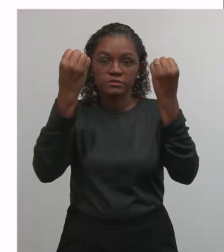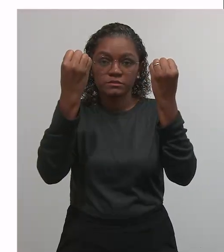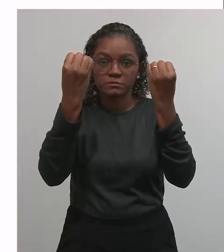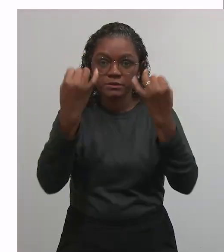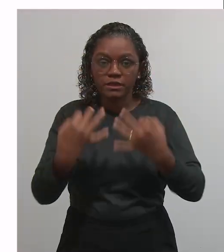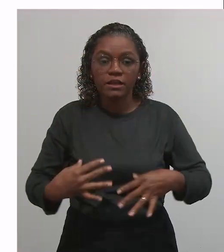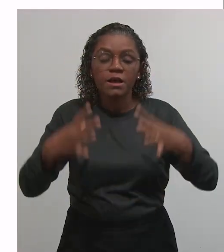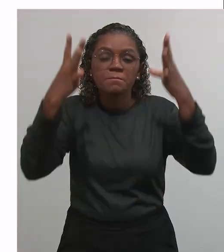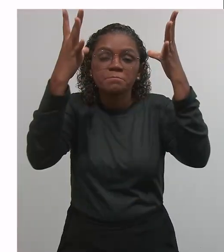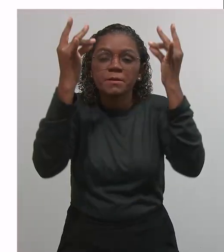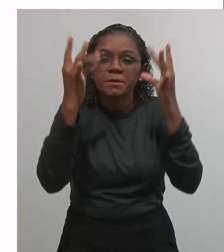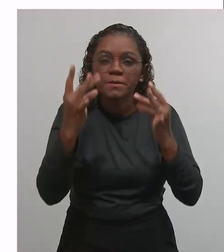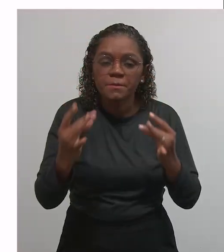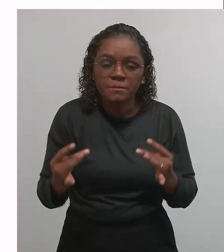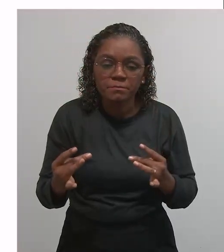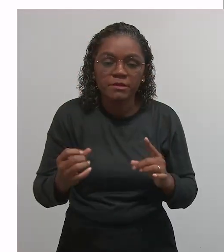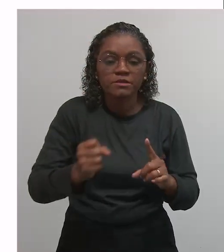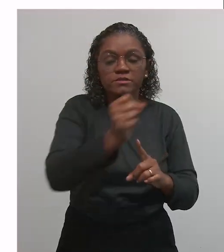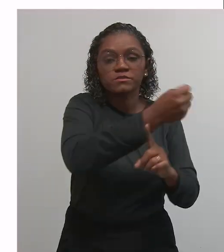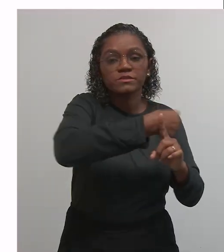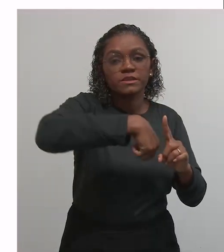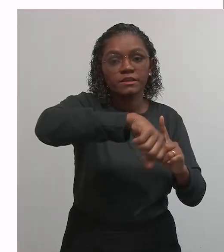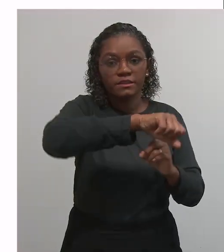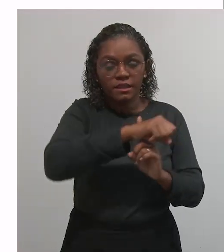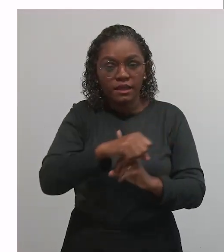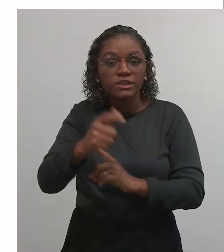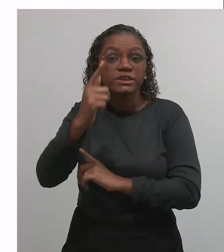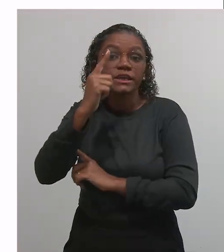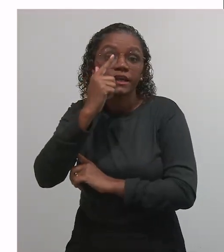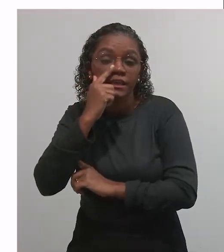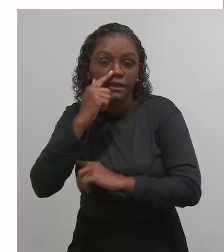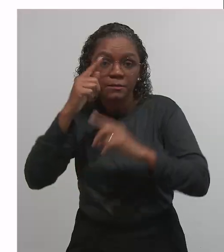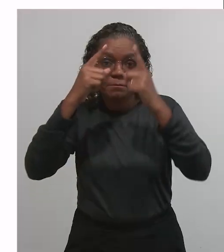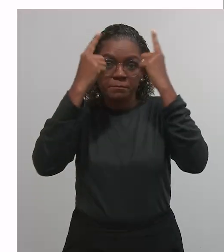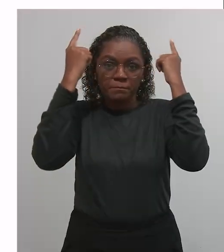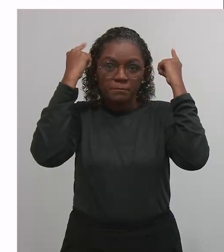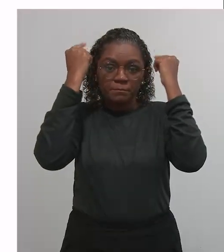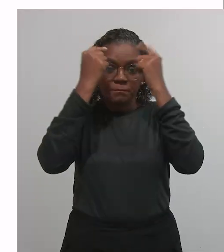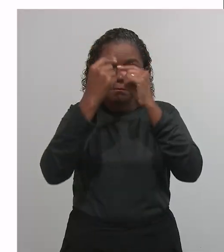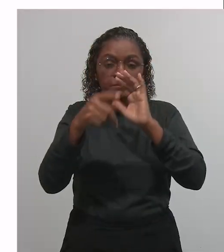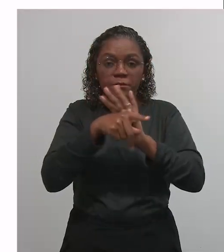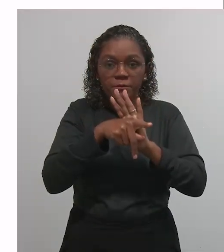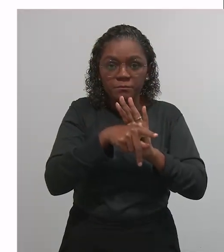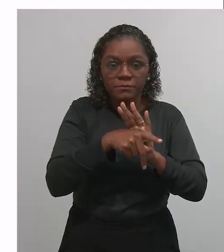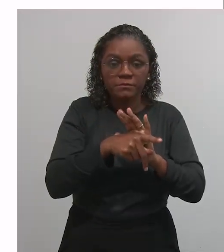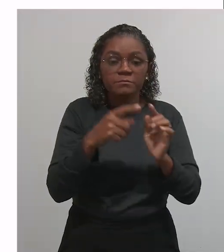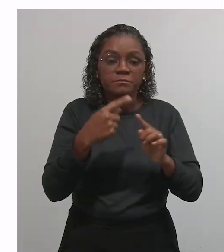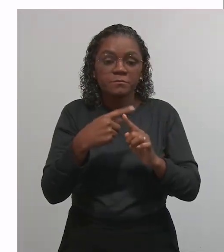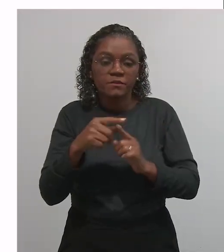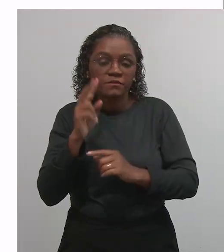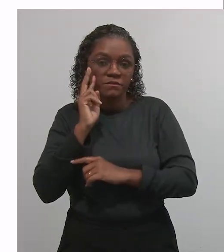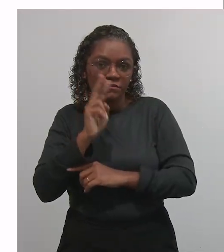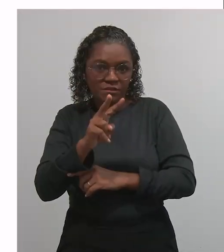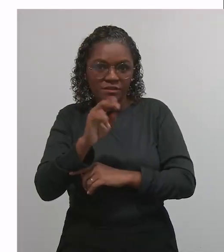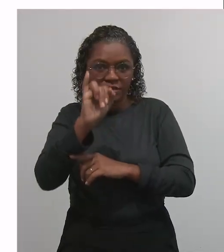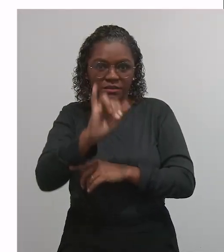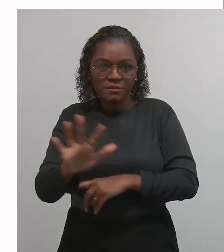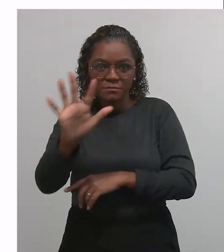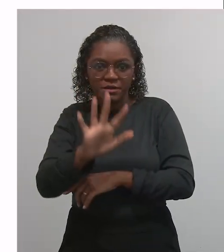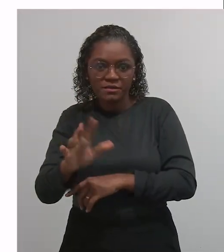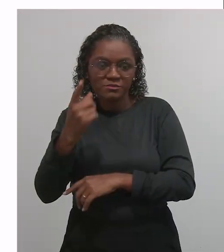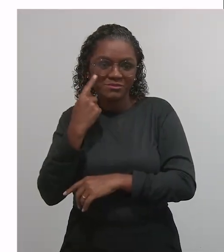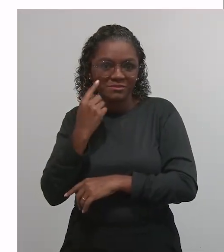essa questão a partir da sociedade grega, como eu falei para vocês, né, que aquela imagem ela estava dando uma pista do que nós iríamos falar na